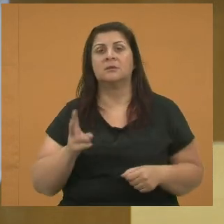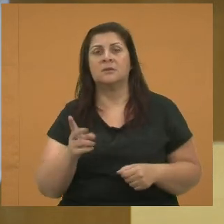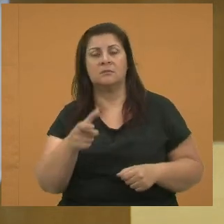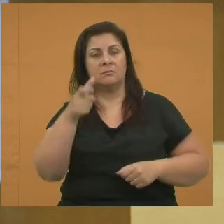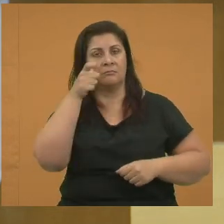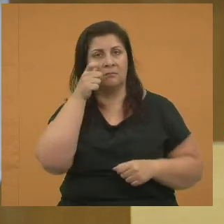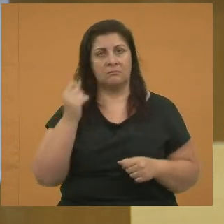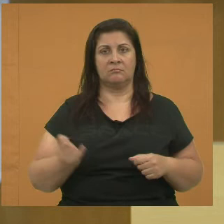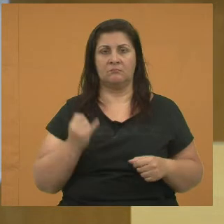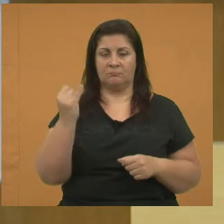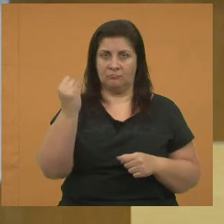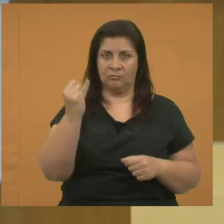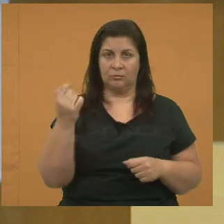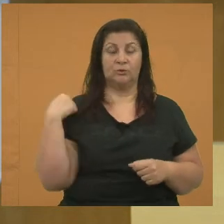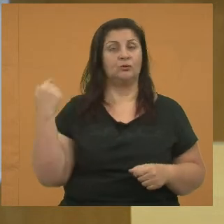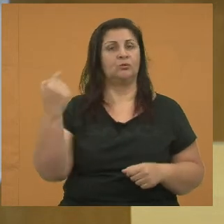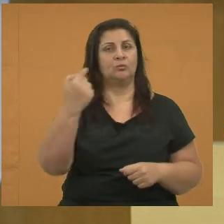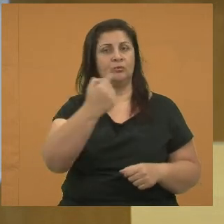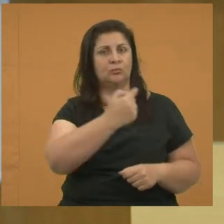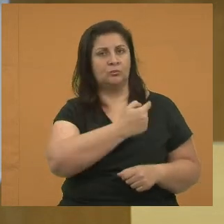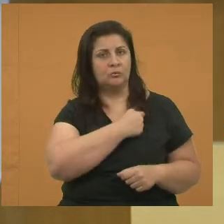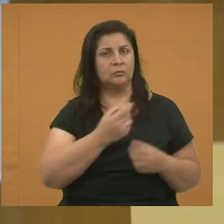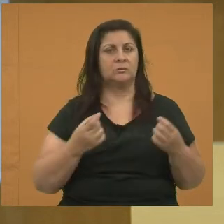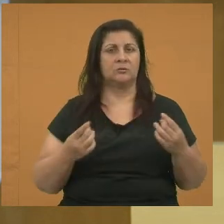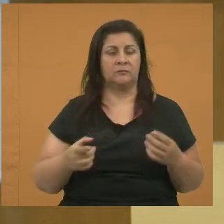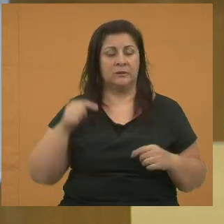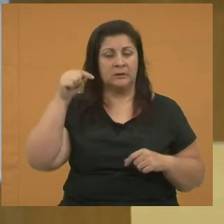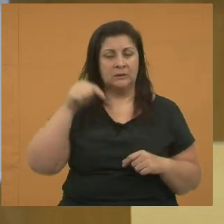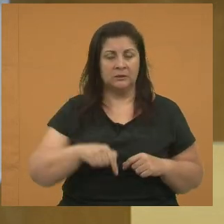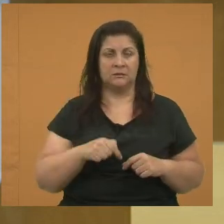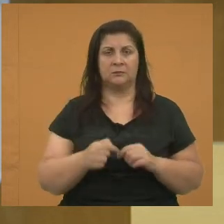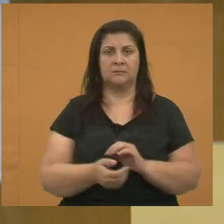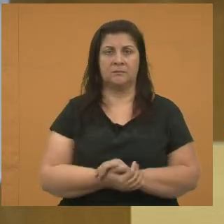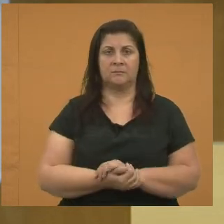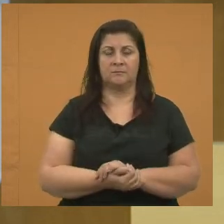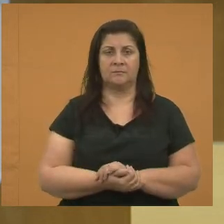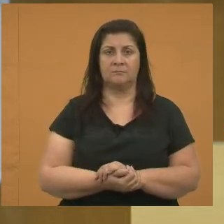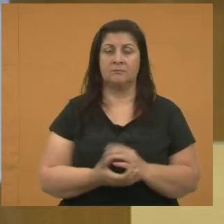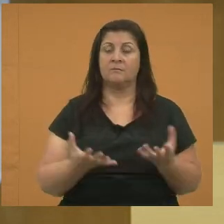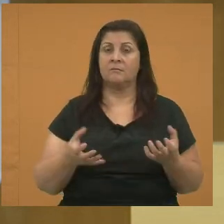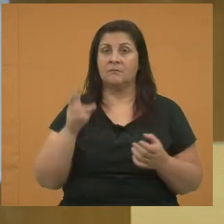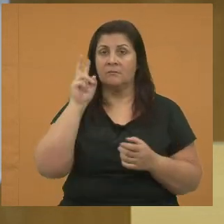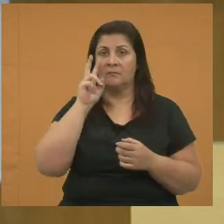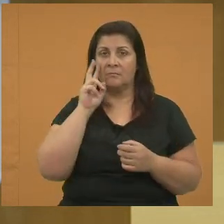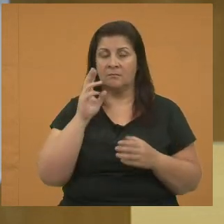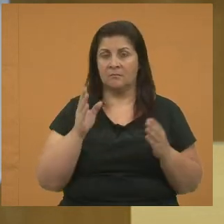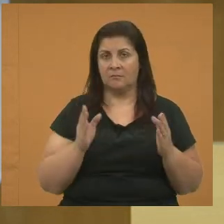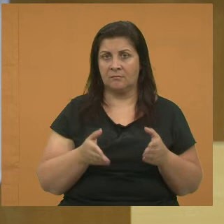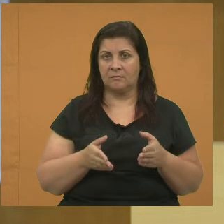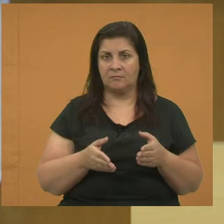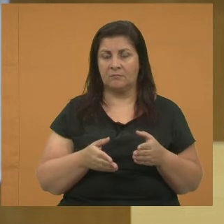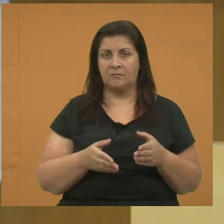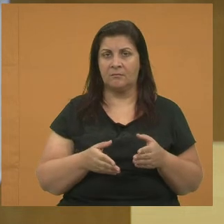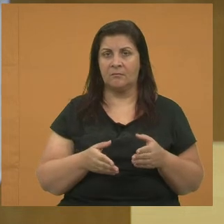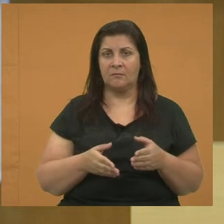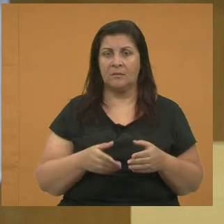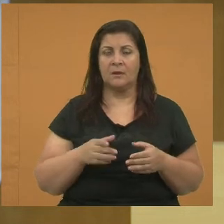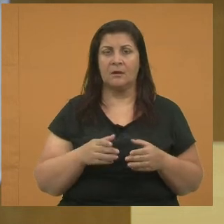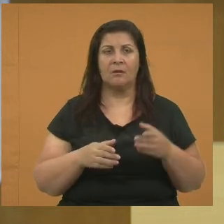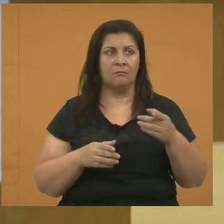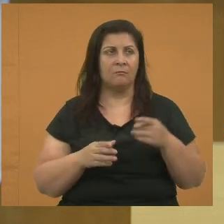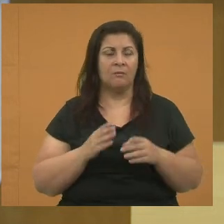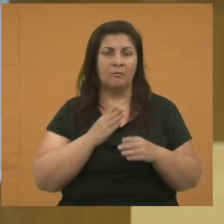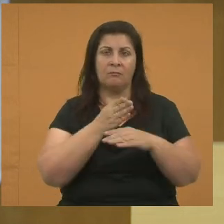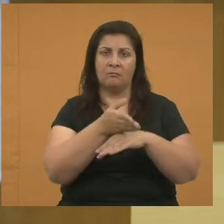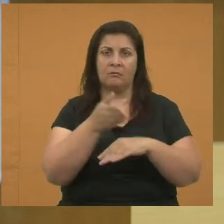valorizar o nosso comércio da cidade. E eu quero aqui lembrar que hoje eu estive numa palestra e estava